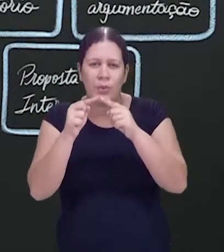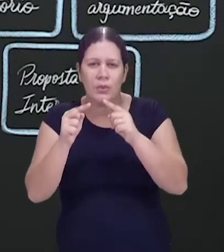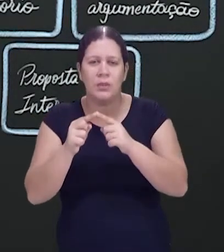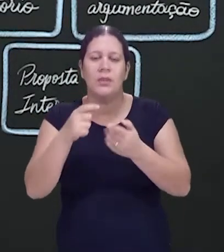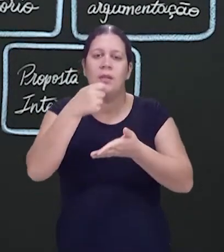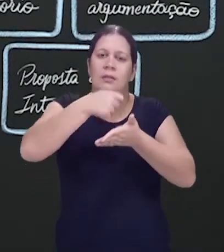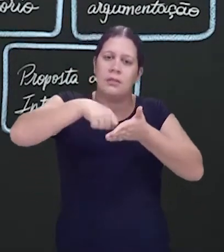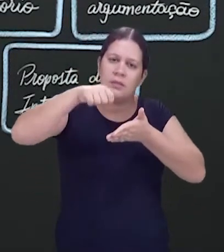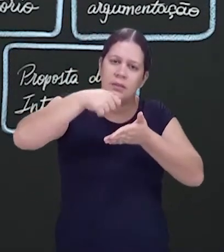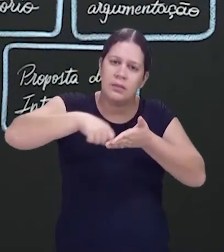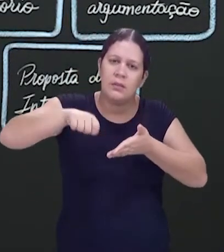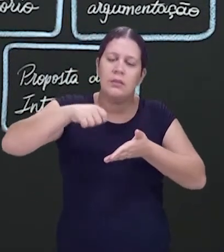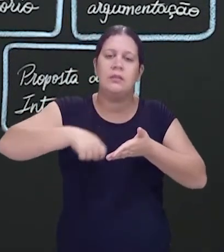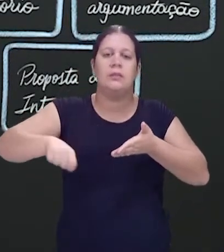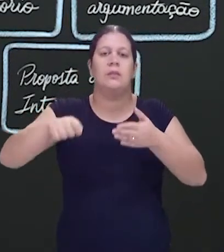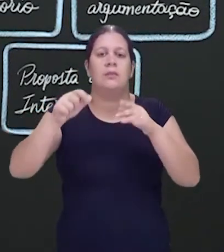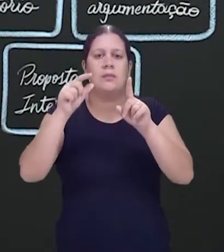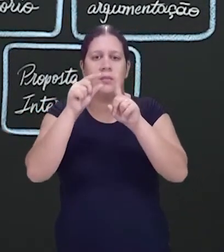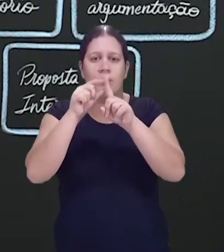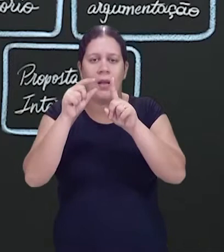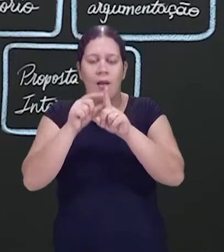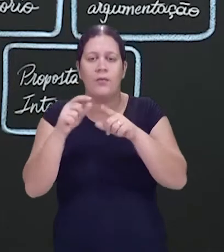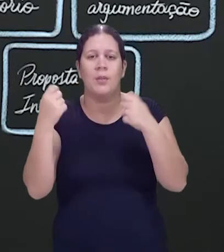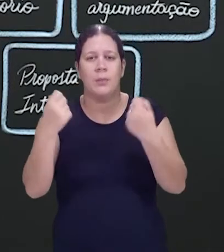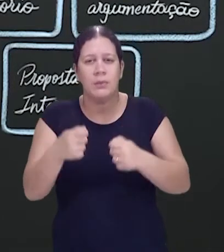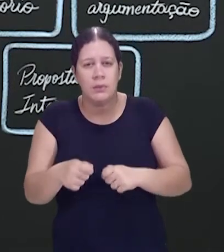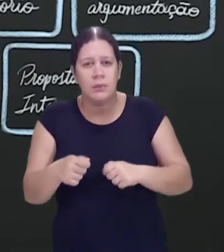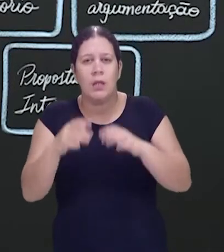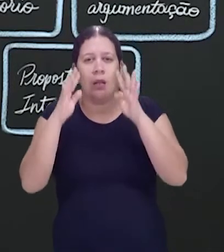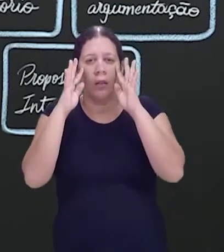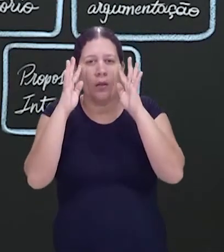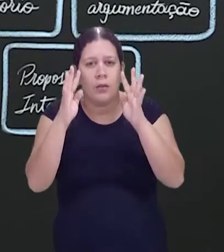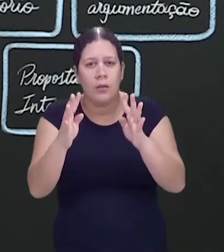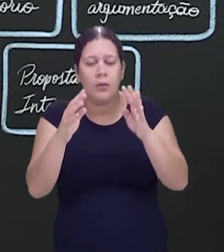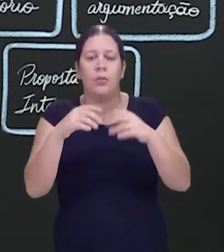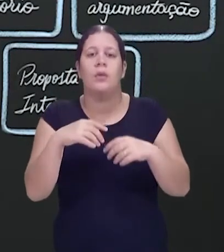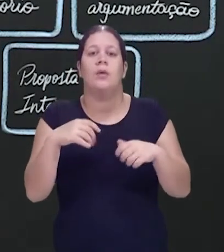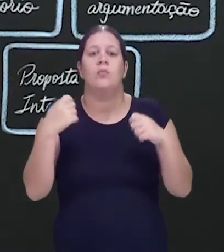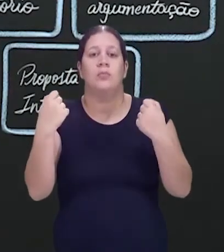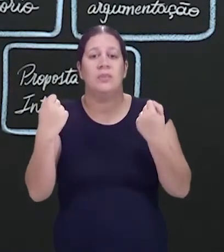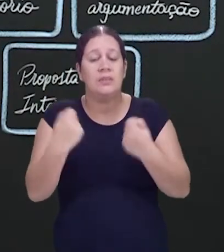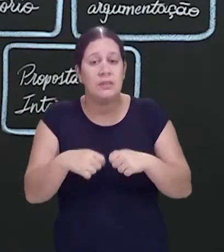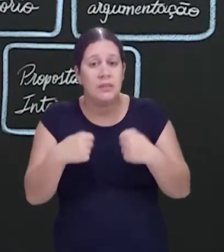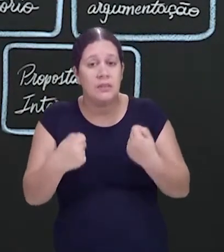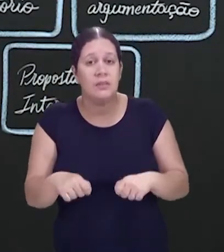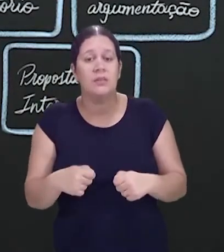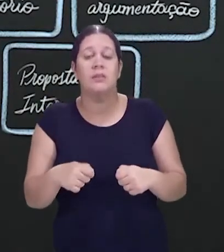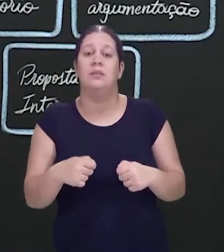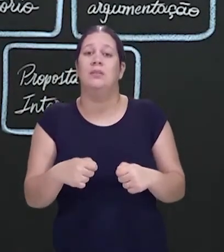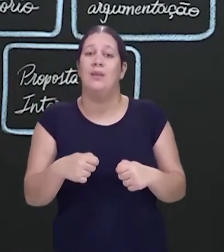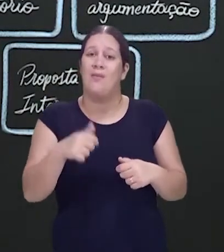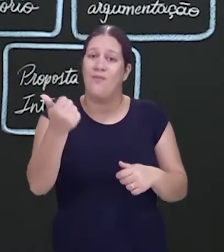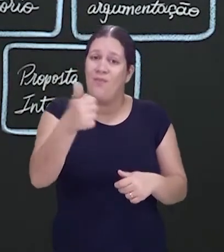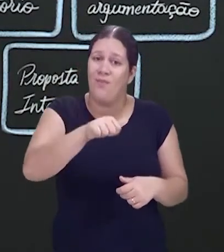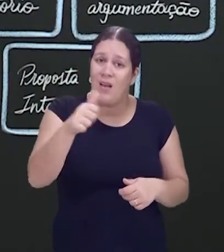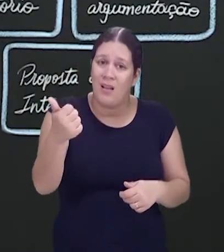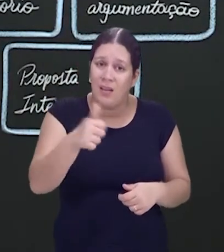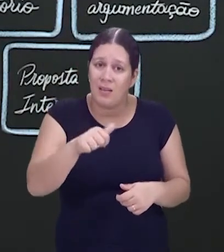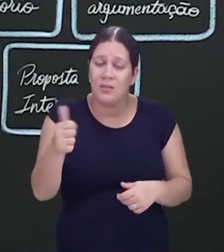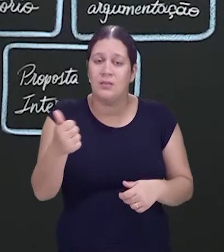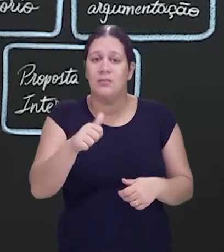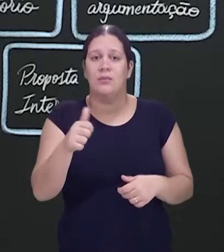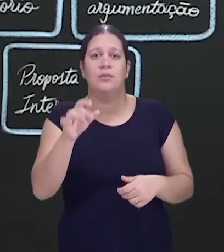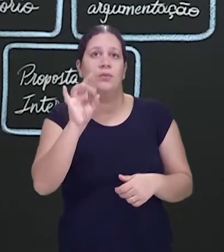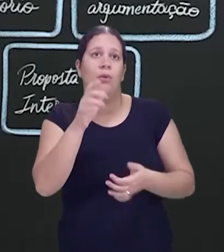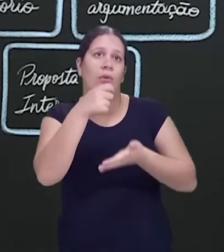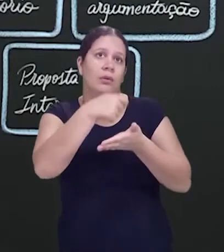os erros na escrita das palavras, é preciso estar atento a tudo isso, porque esse critério ele é muito relevante. Claro, não